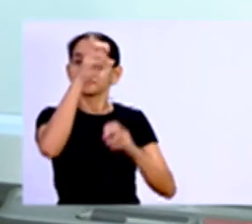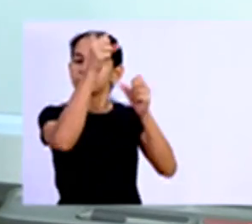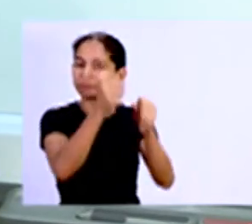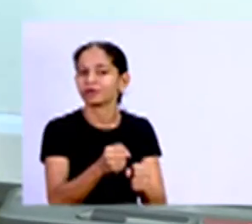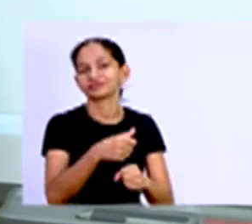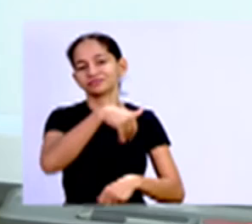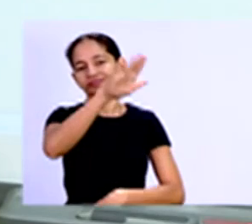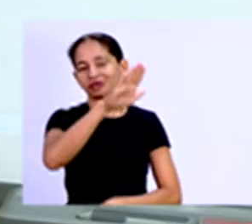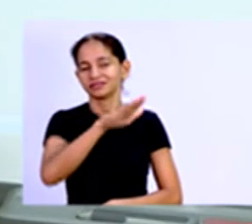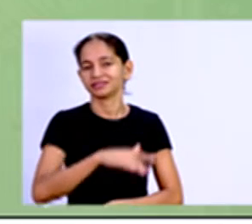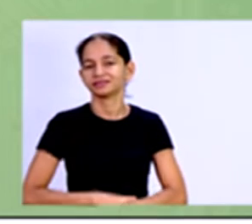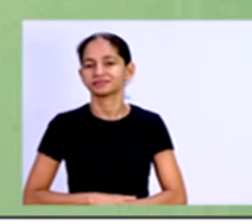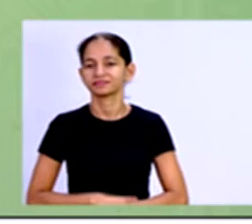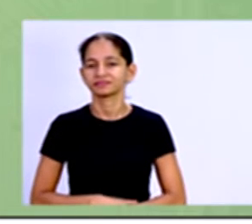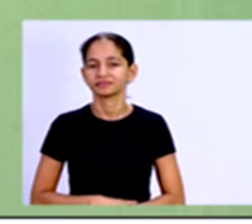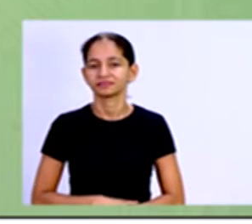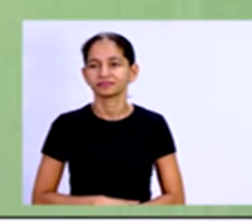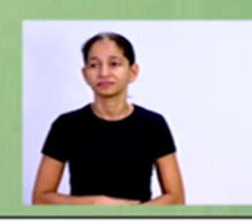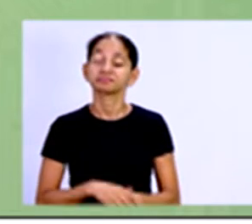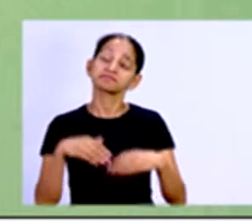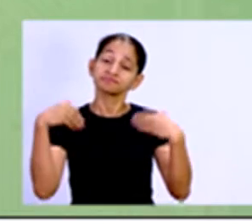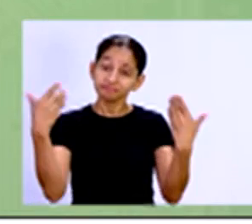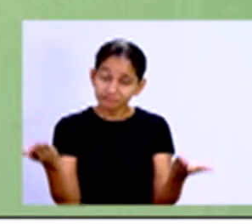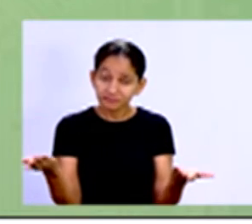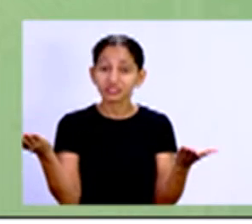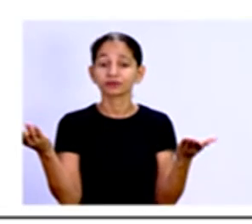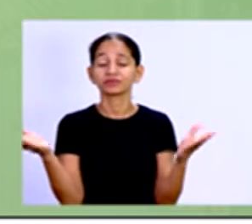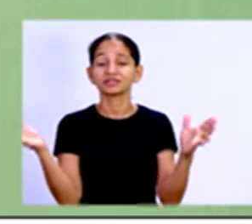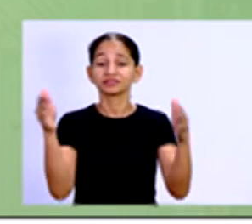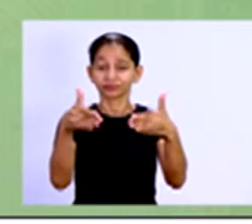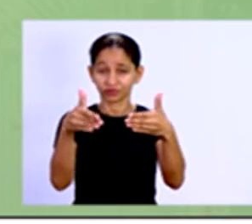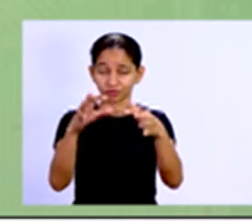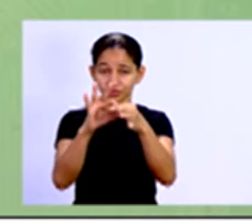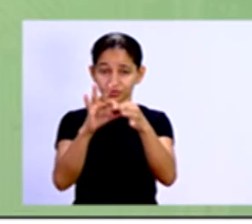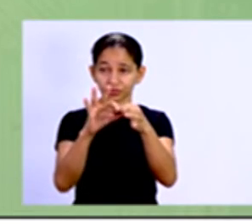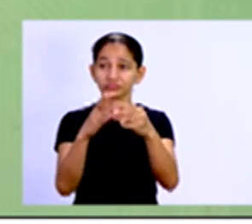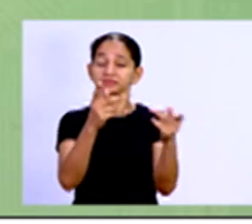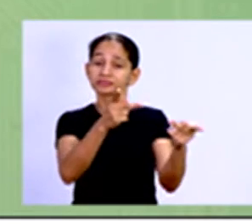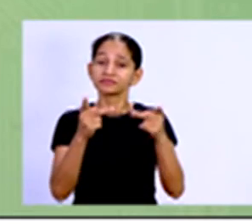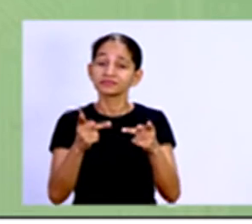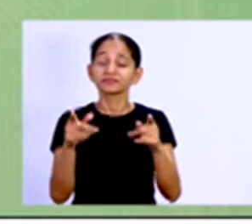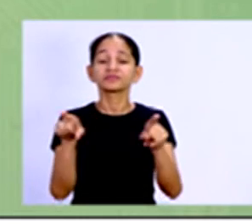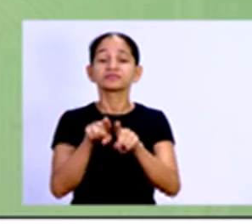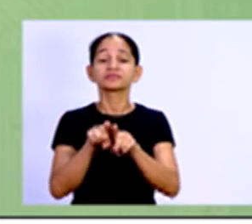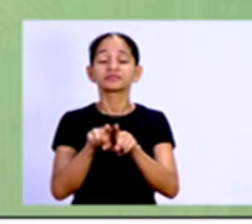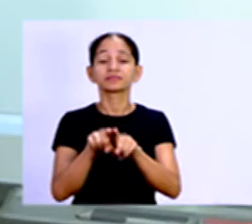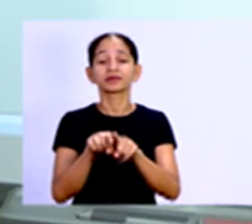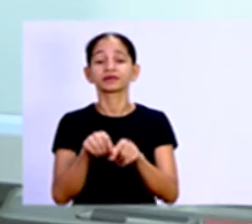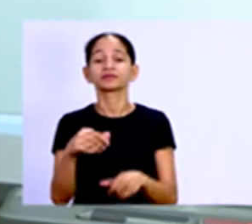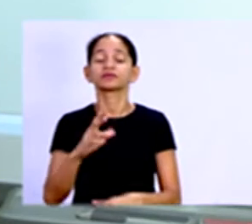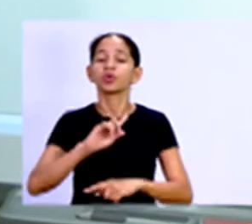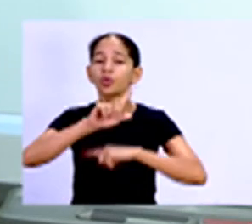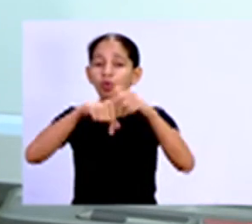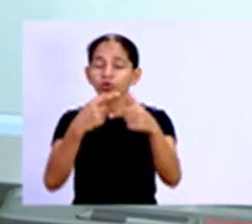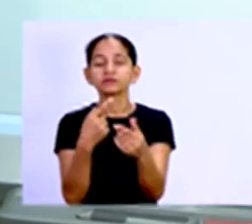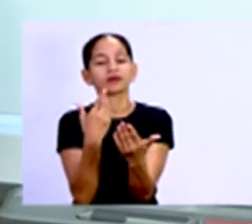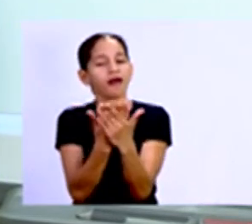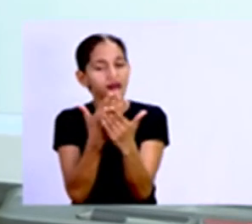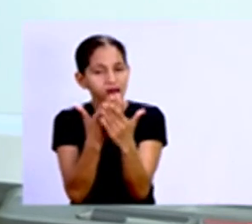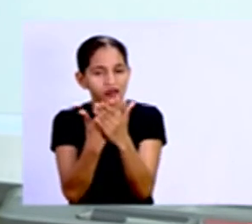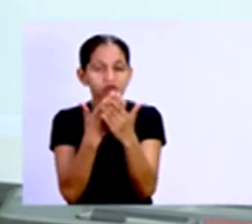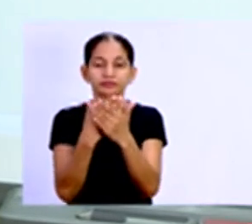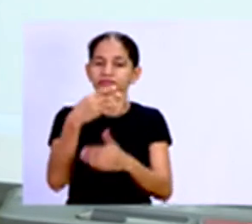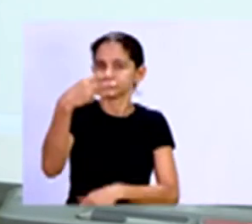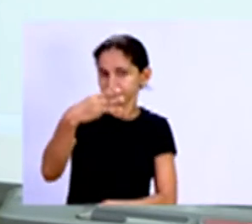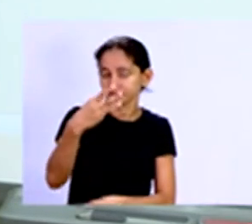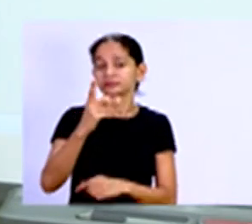nós. Nesse sentido, eu te convido para a nossa próxima unidade,